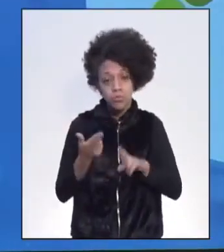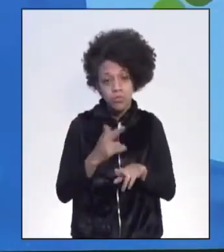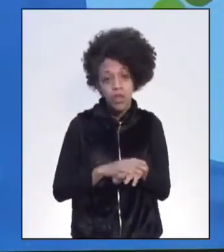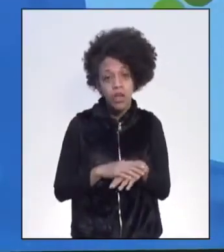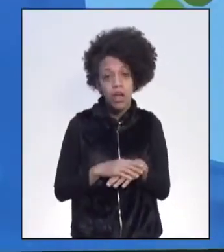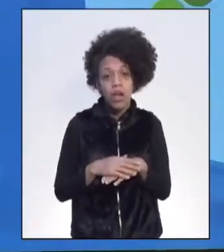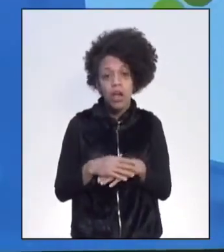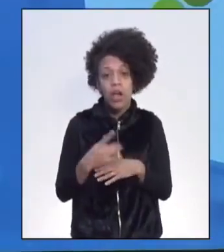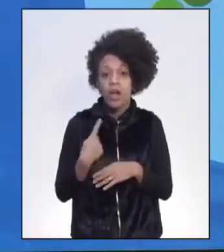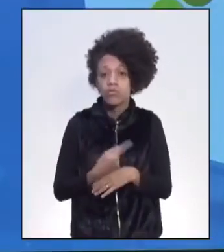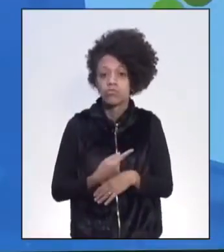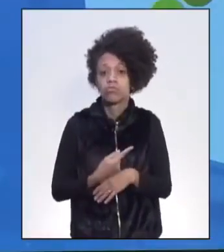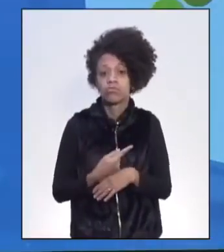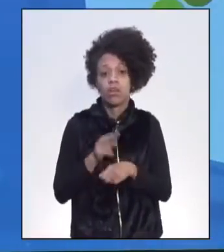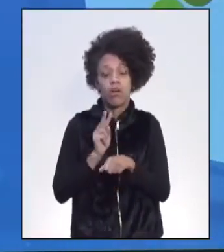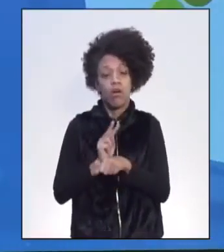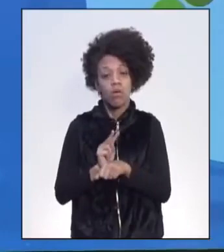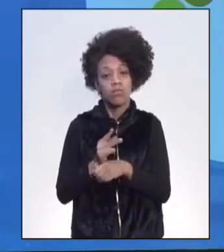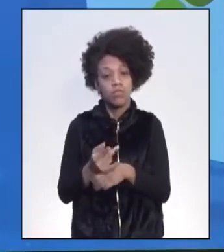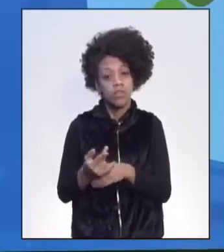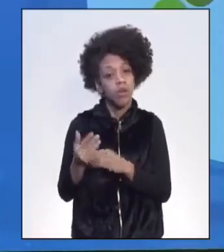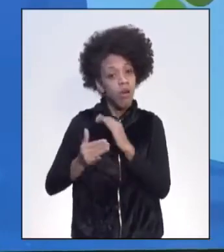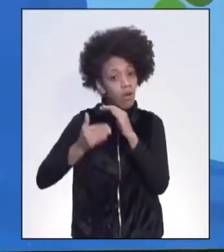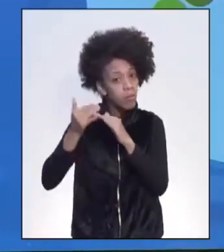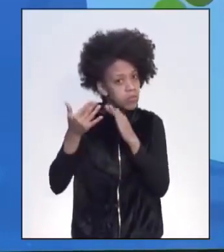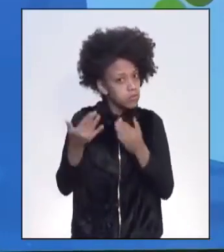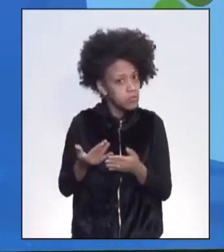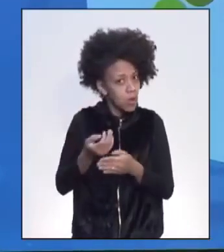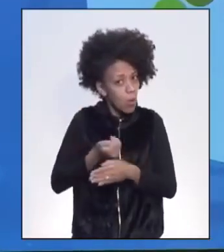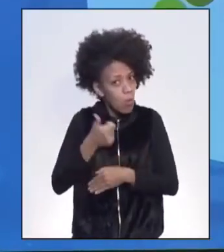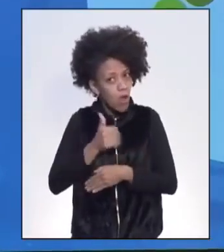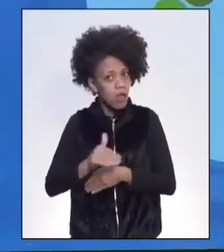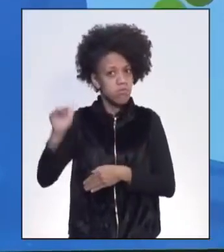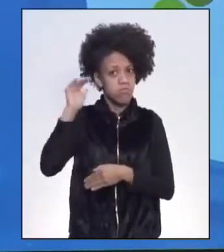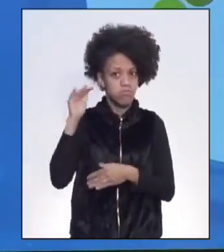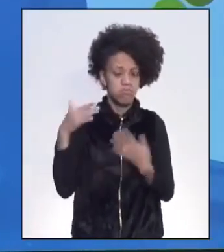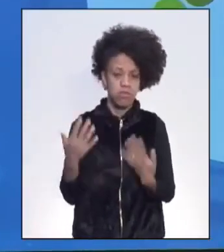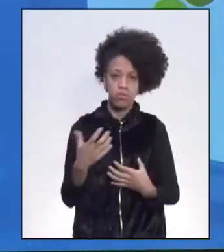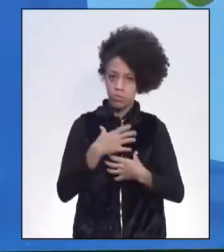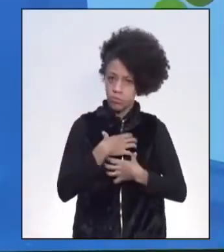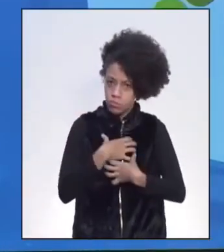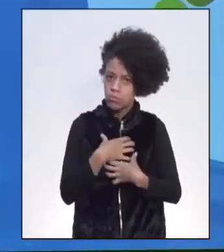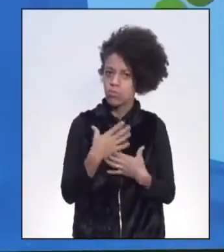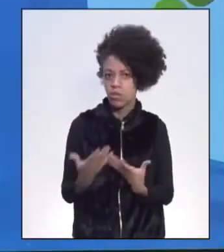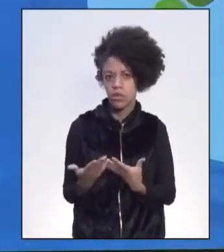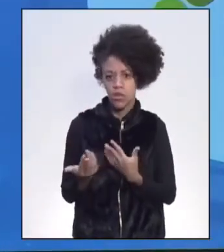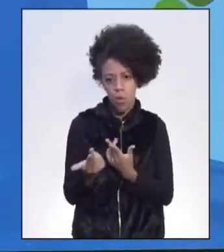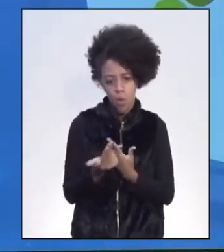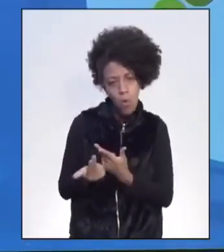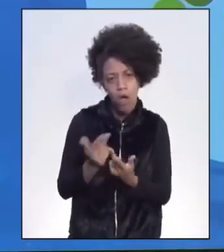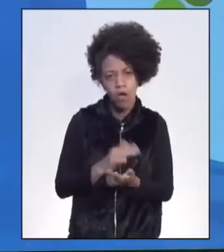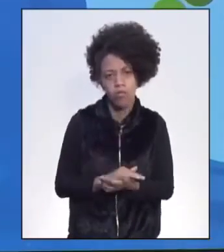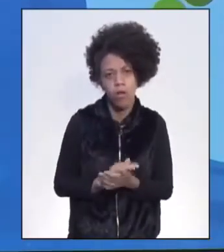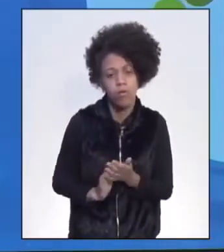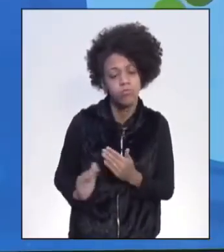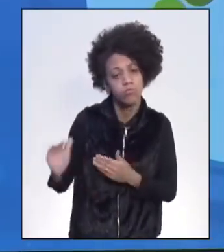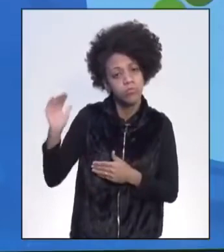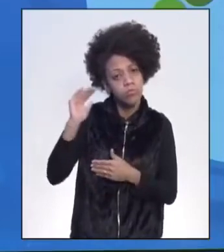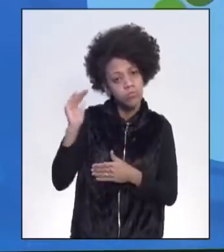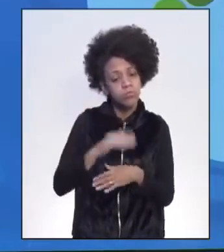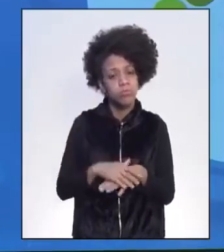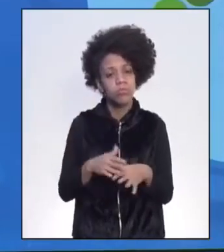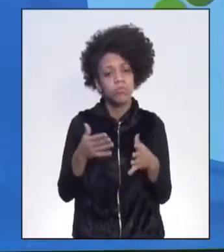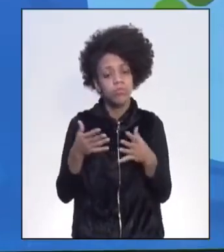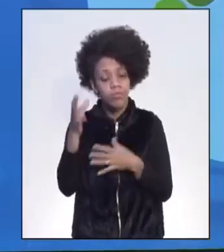gente está tratando vocês como alguém que está crescendo, né? Então, ajam dessa forma. Ajam como pessoas que estão crescendo, que estão